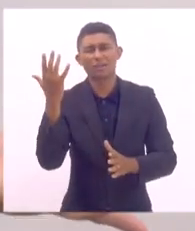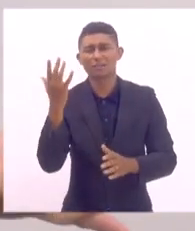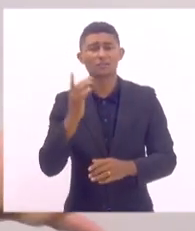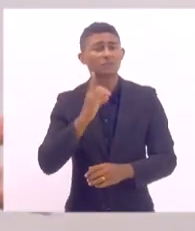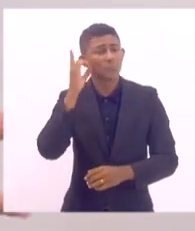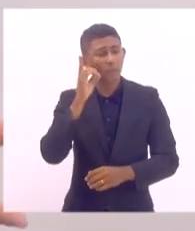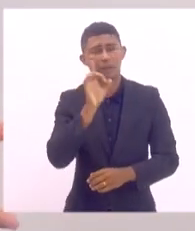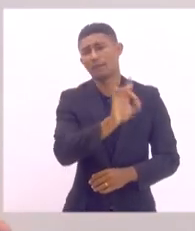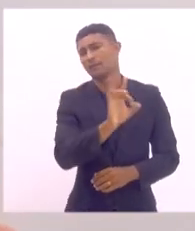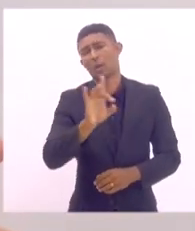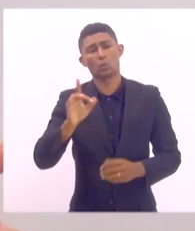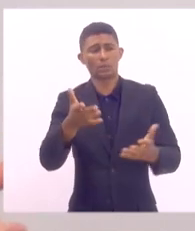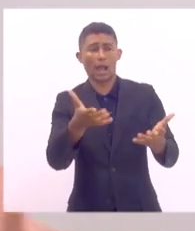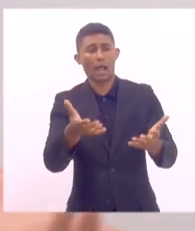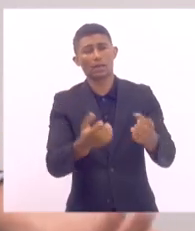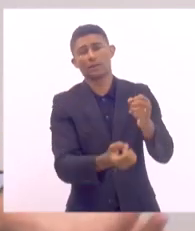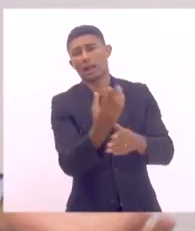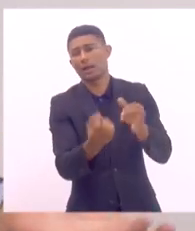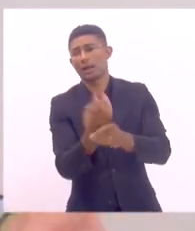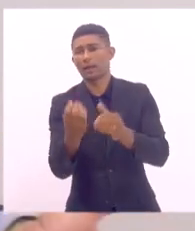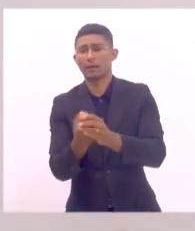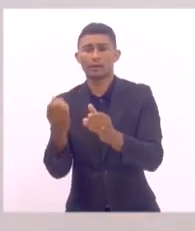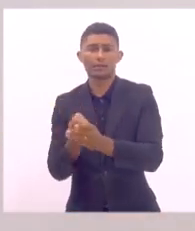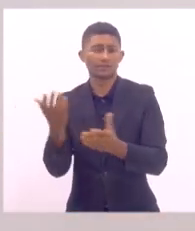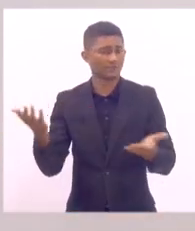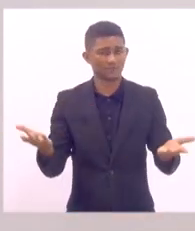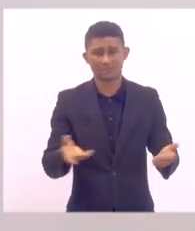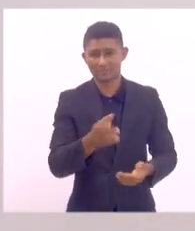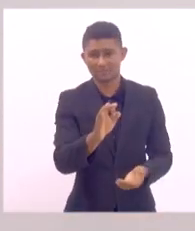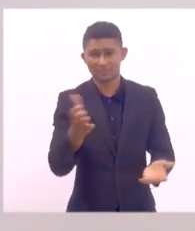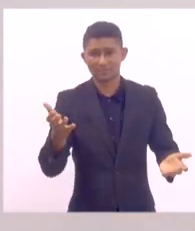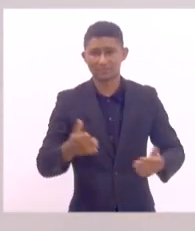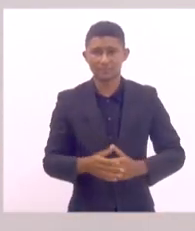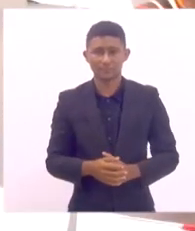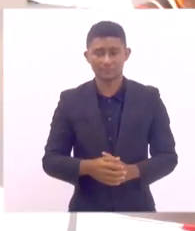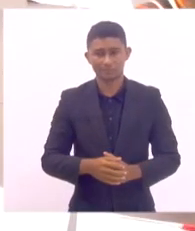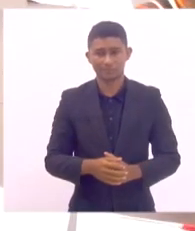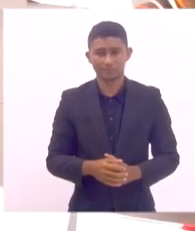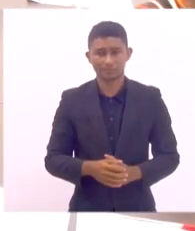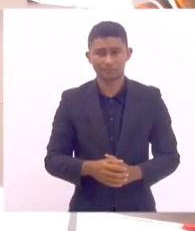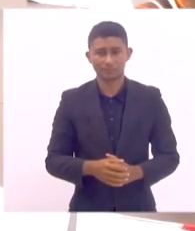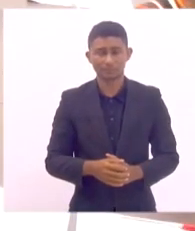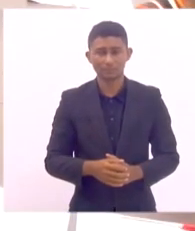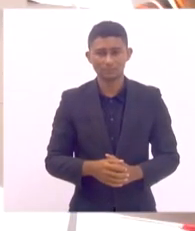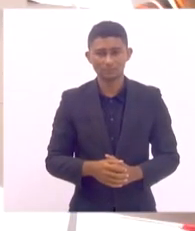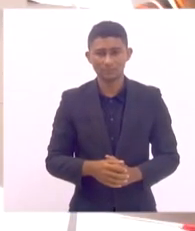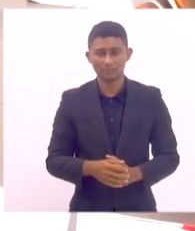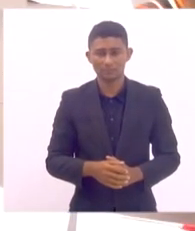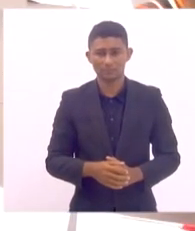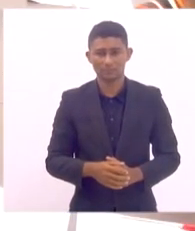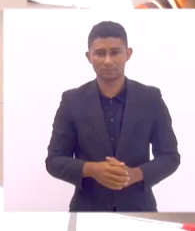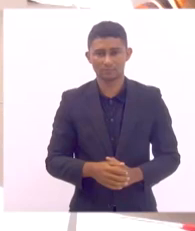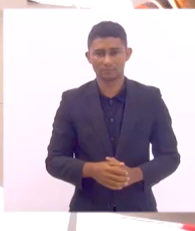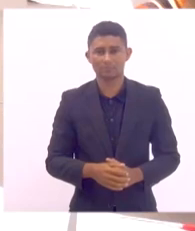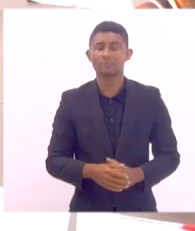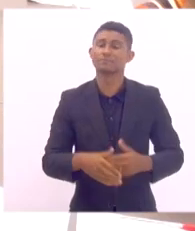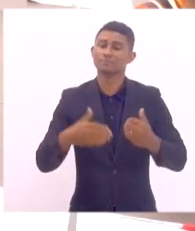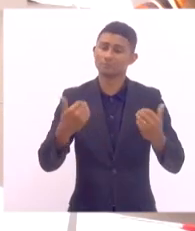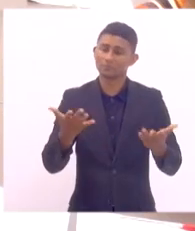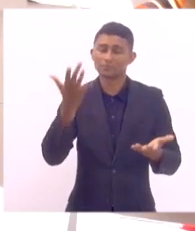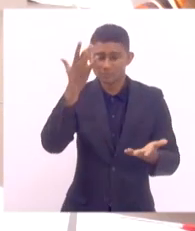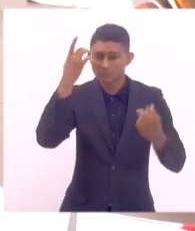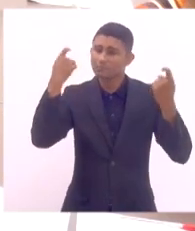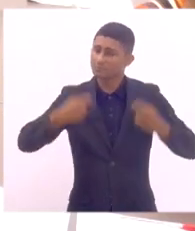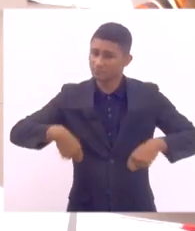Cada deputado vai querer fazer um. Entendeu? No mínimo. No mínimo. Então, eu acho que a gente criar um